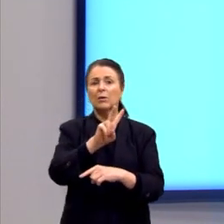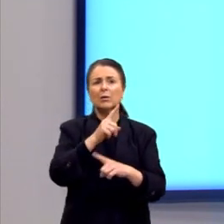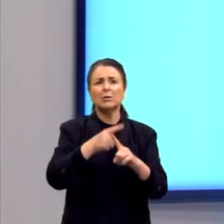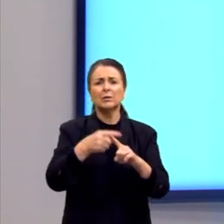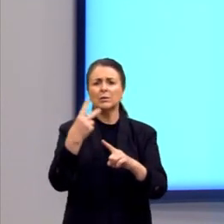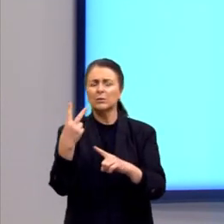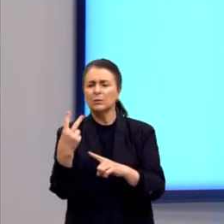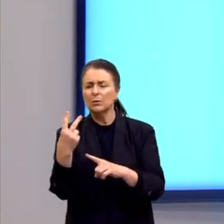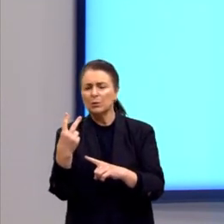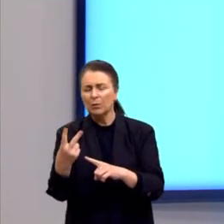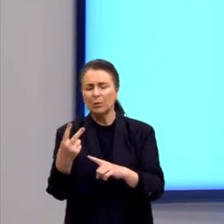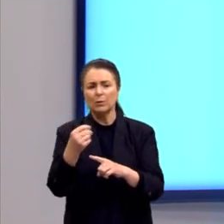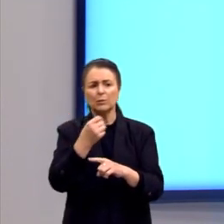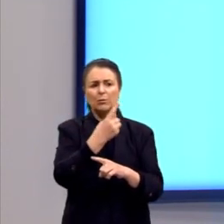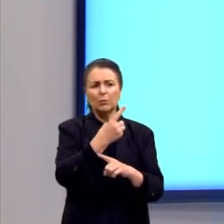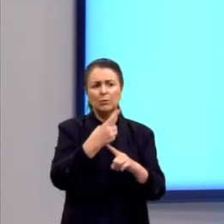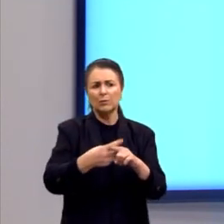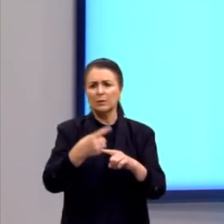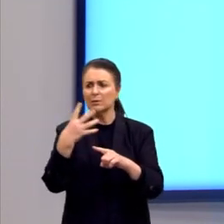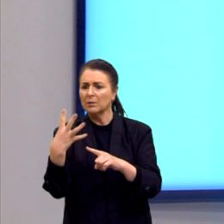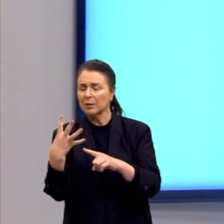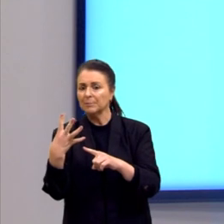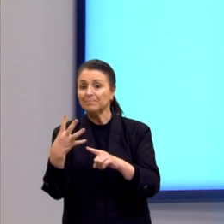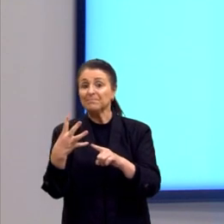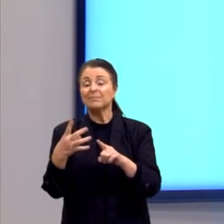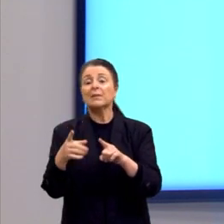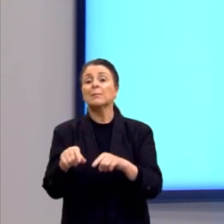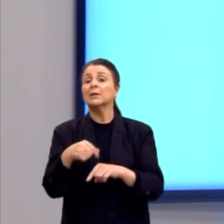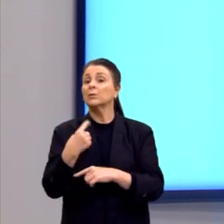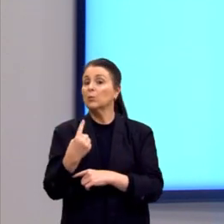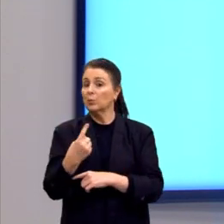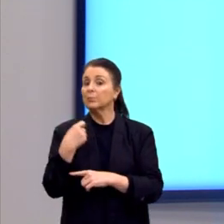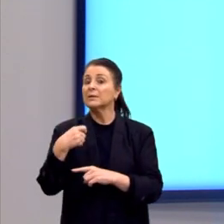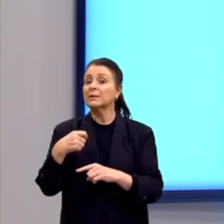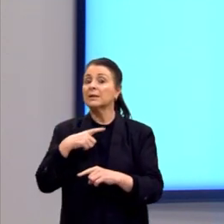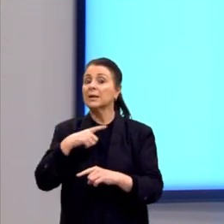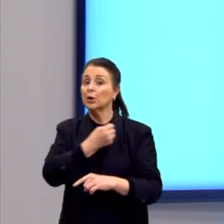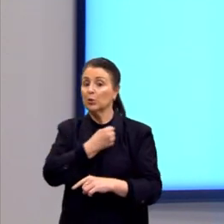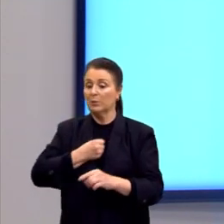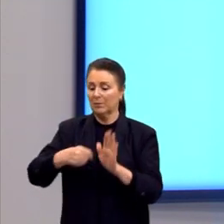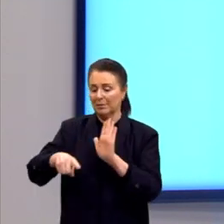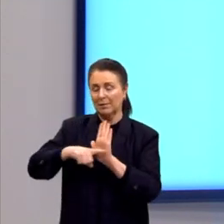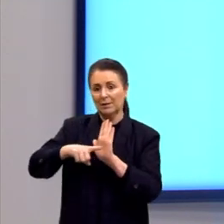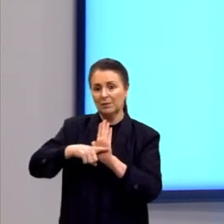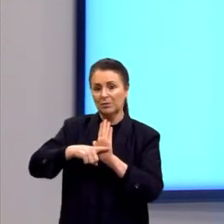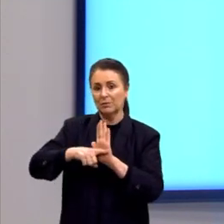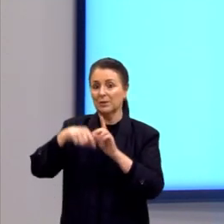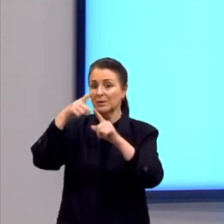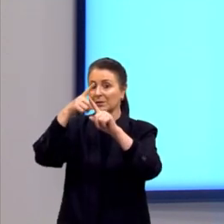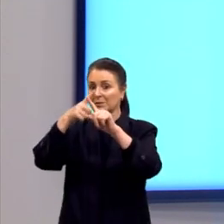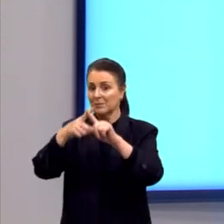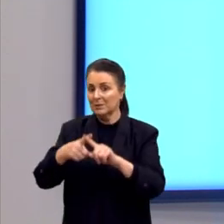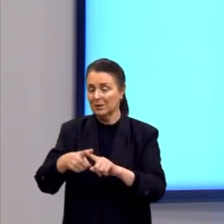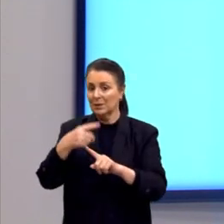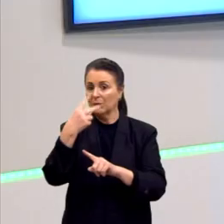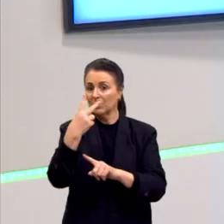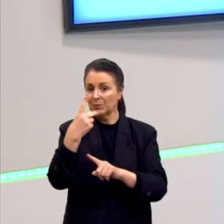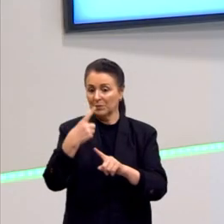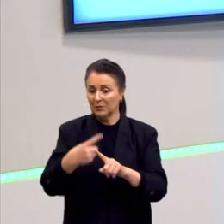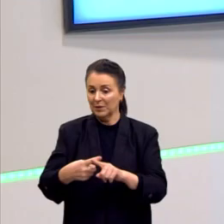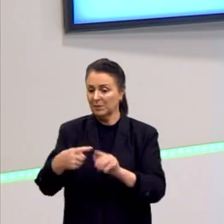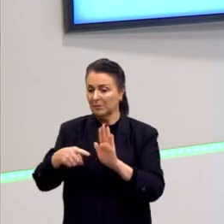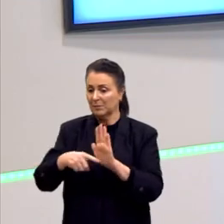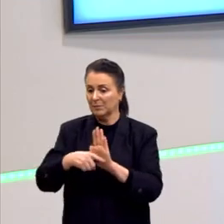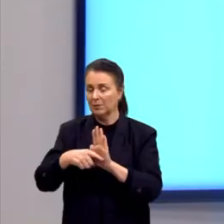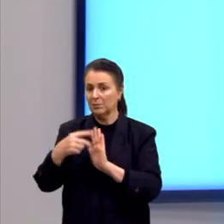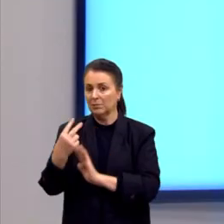x 2 1 x 4 mas a gente sabe que um deles tem que ser negativo se eu multiplicasse 2 vezes